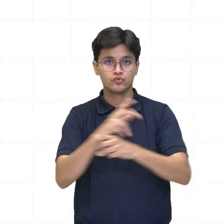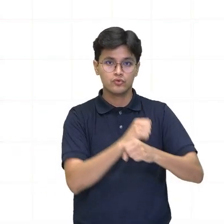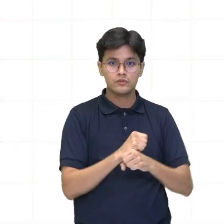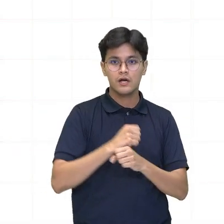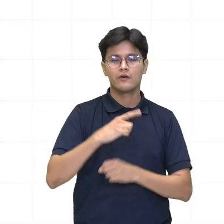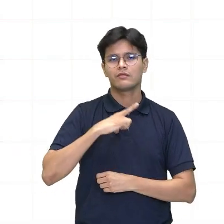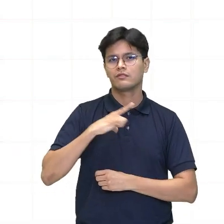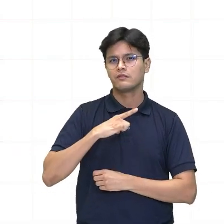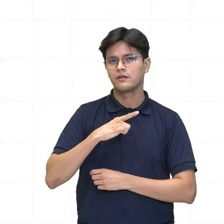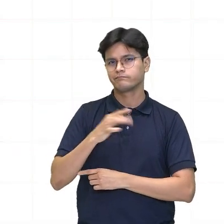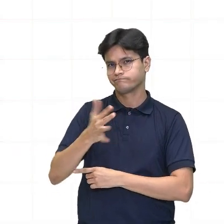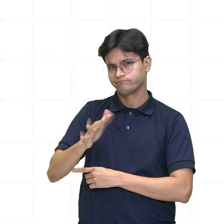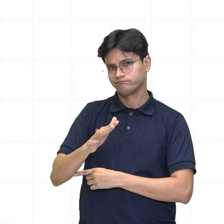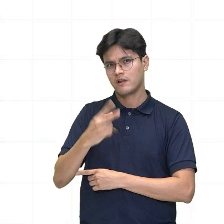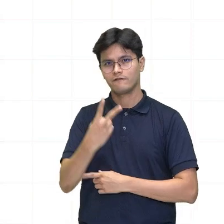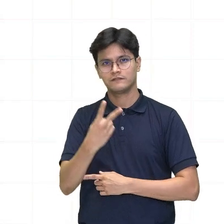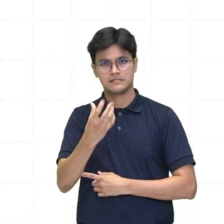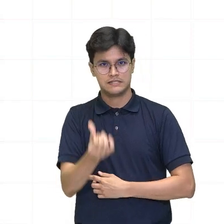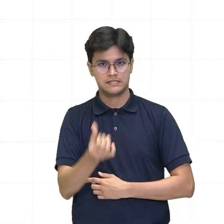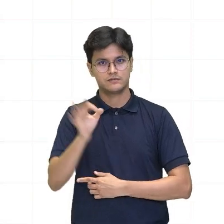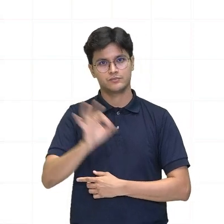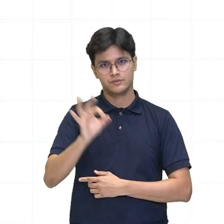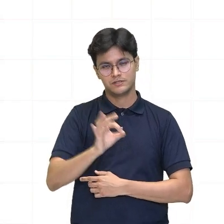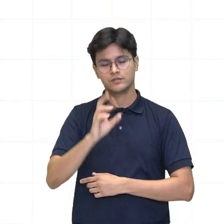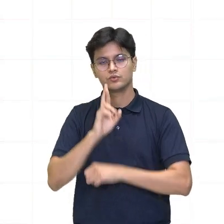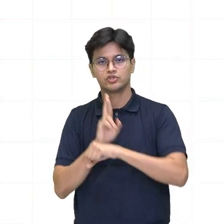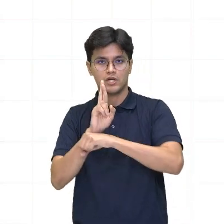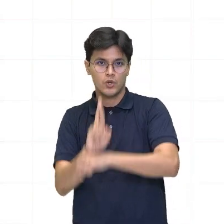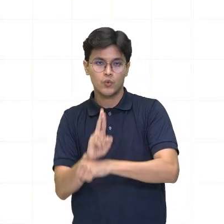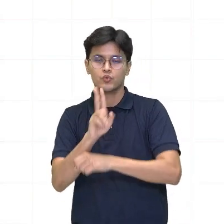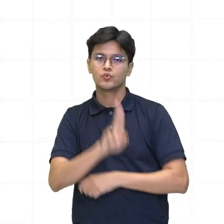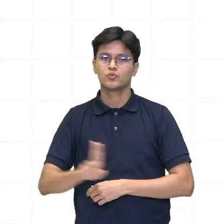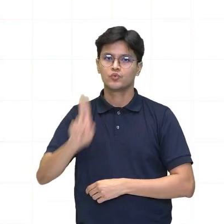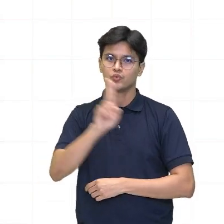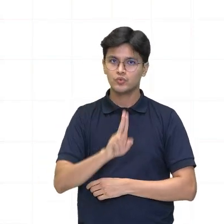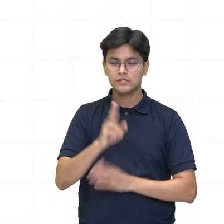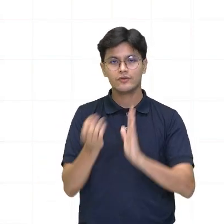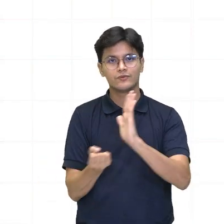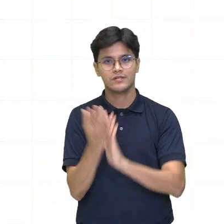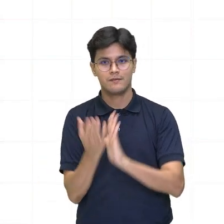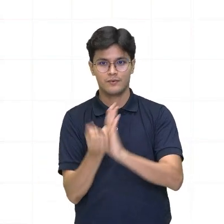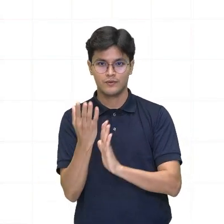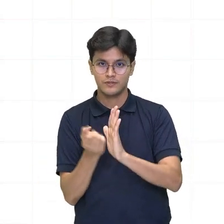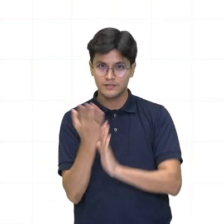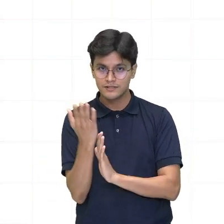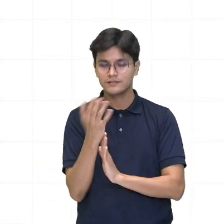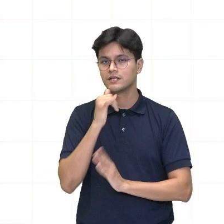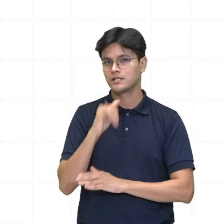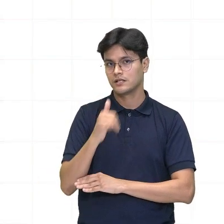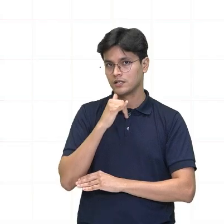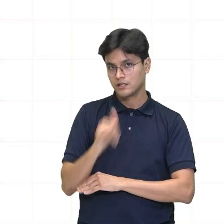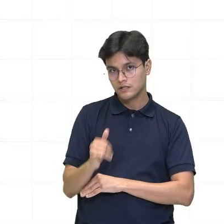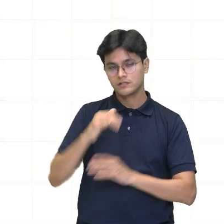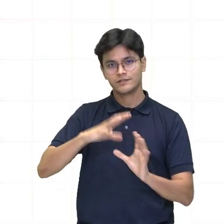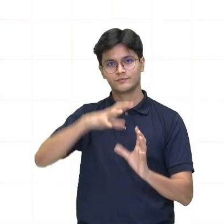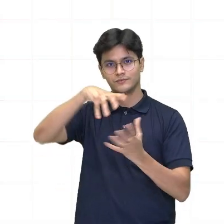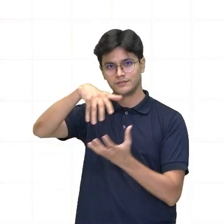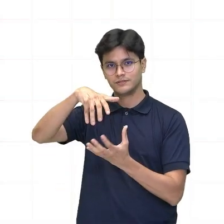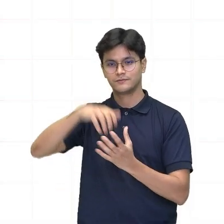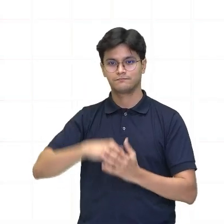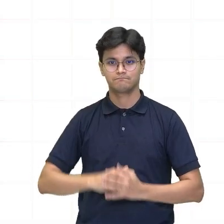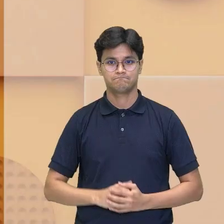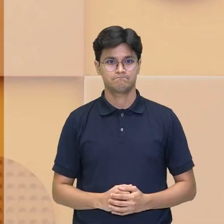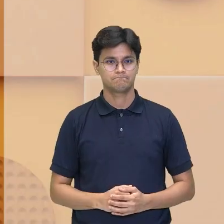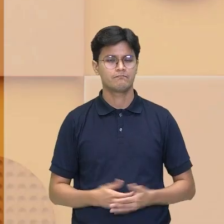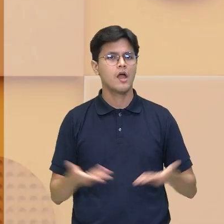corresponde a aproximadamente 26% dos recursos utilizados na produção de energia mundialmente. E